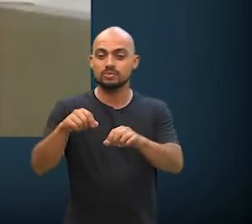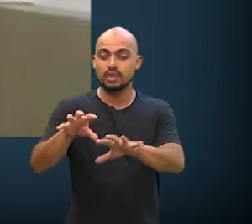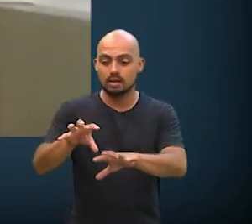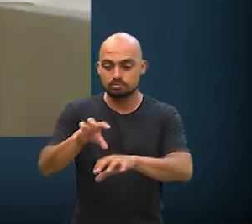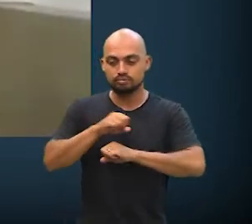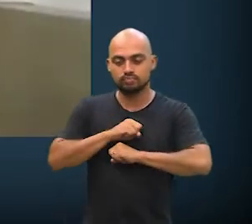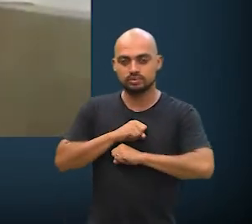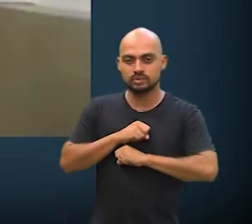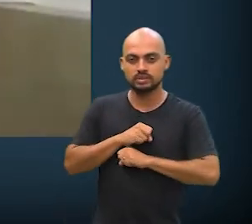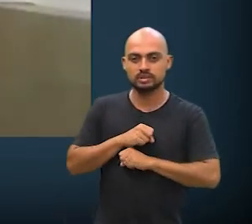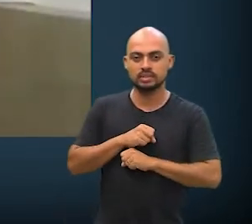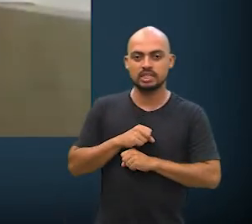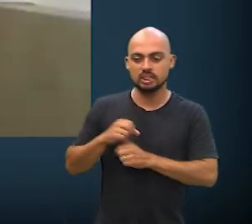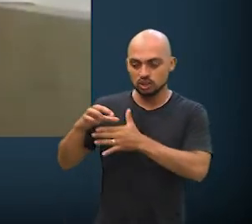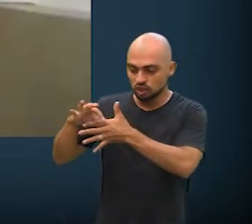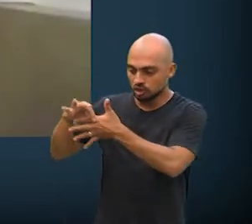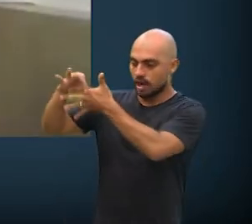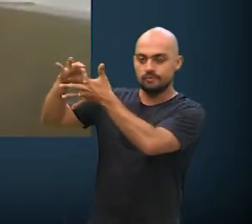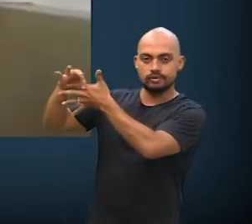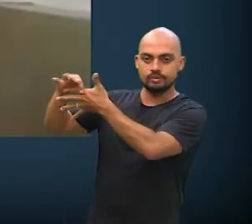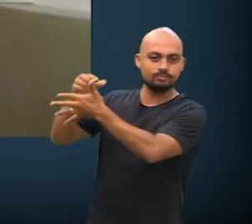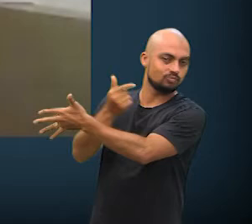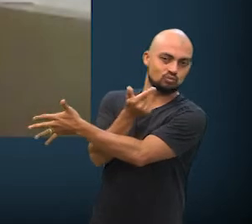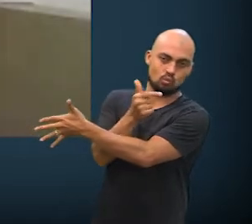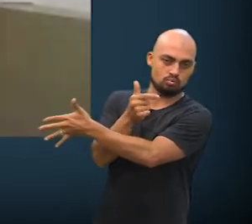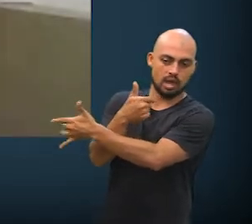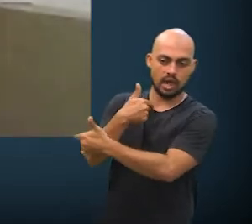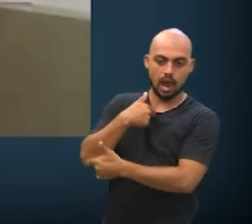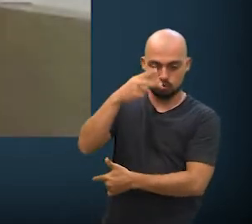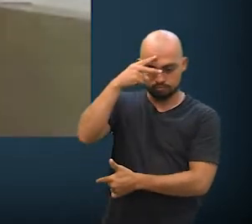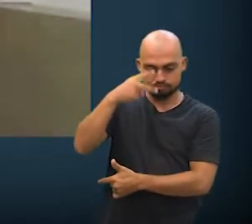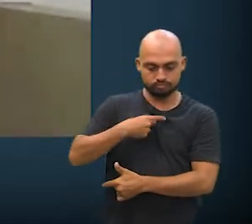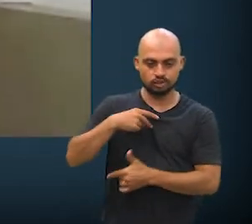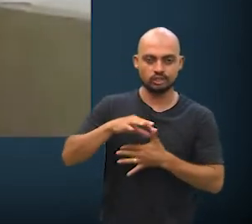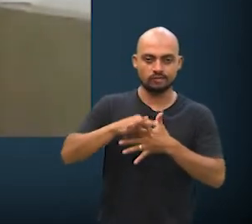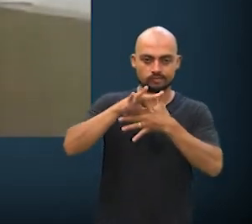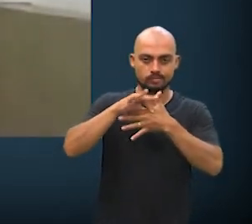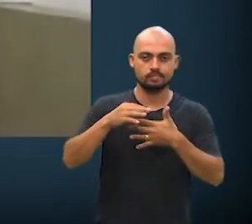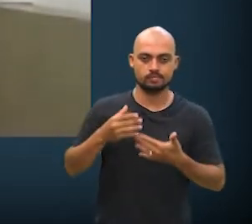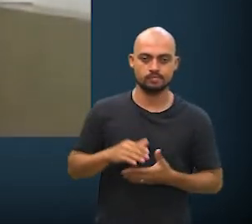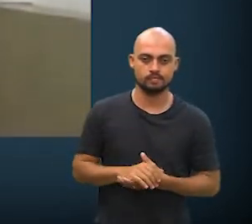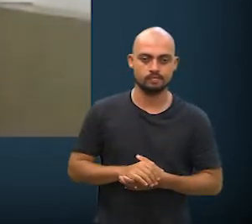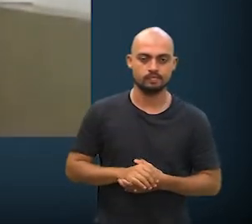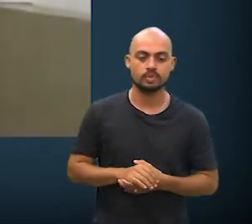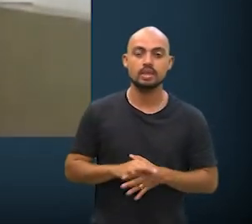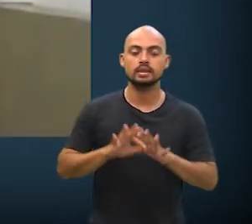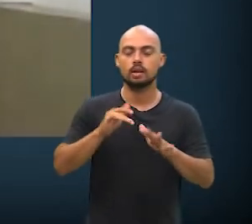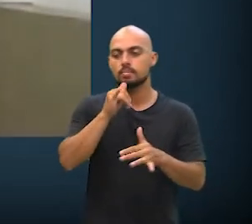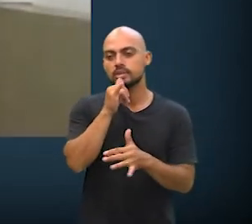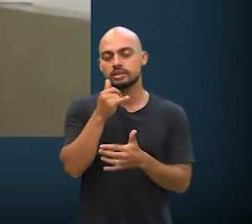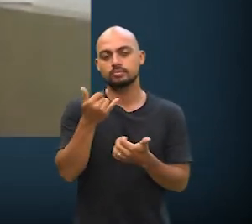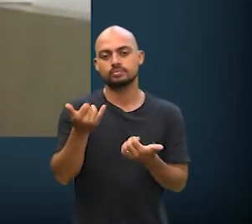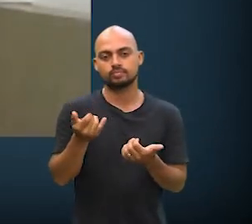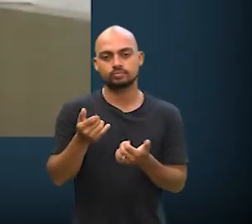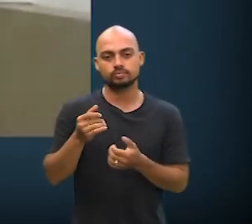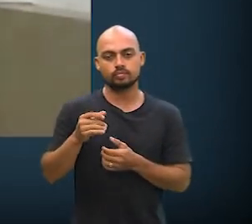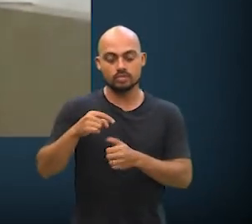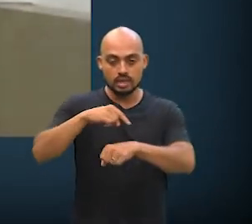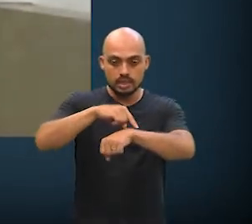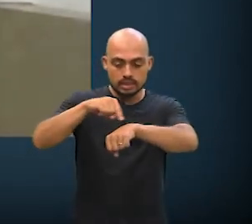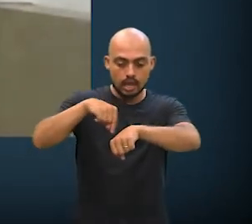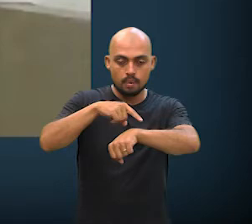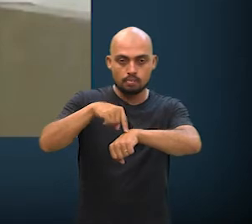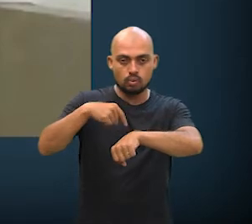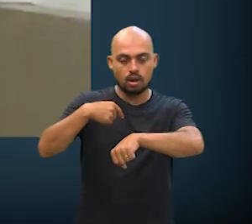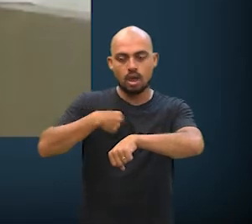vai mais ter a figura do gestor, a gente passa a ser o nosso próprio gestor. Então, questões como, por exemplo, gestão de